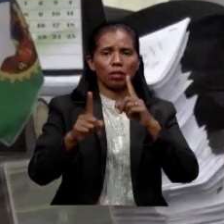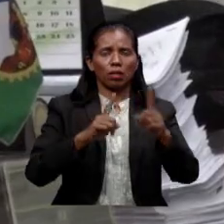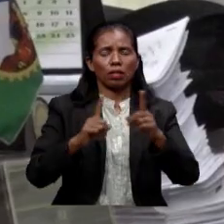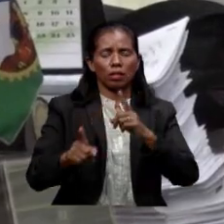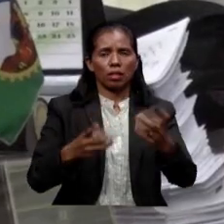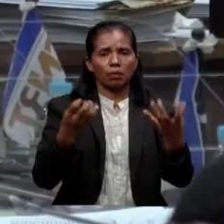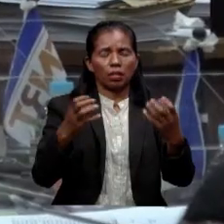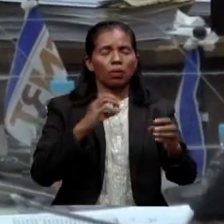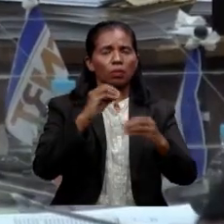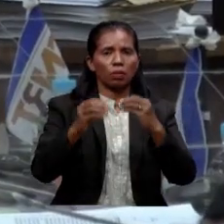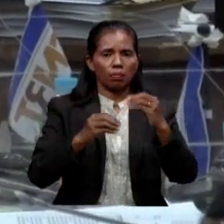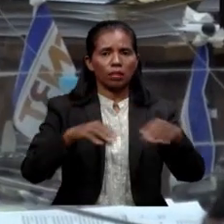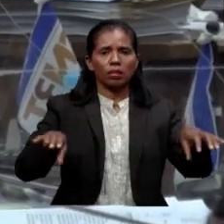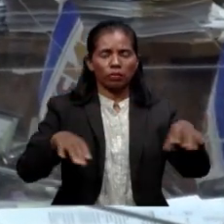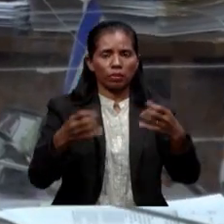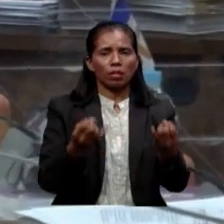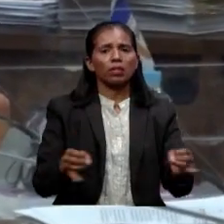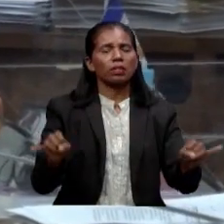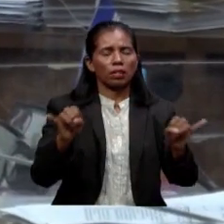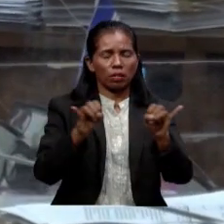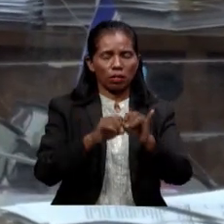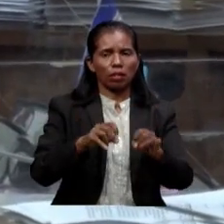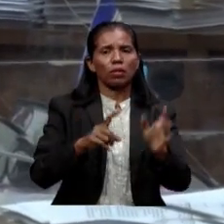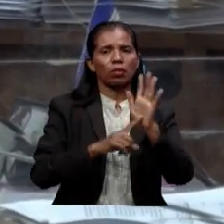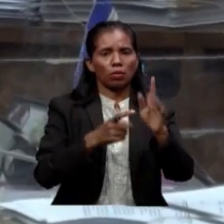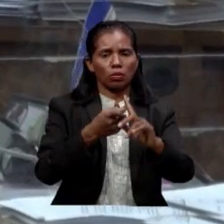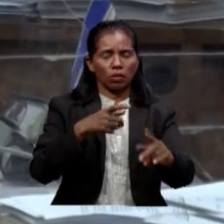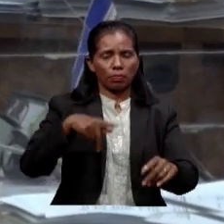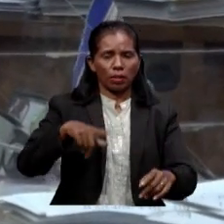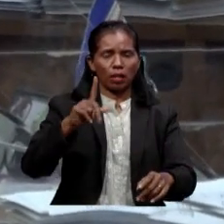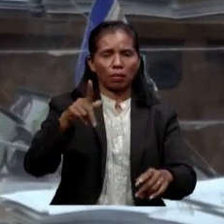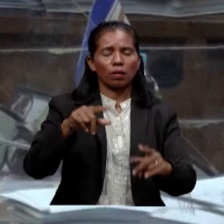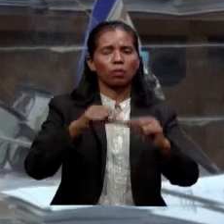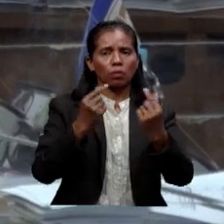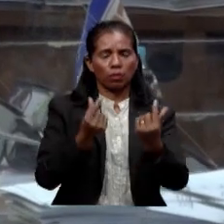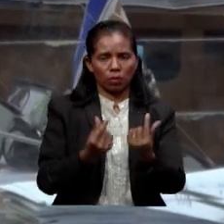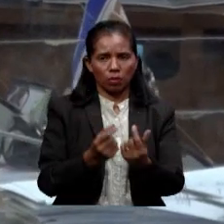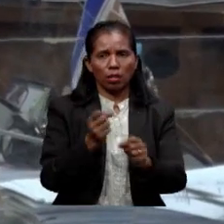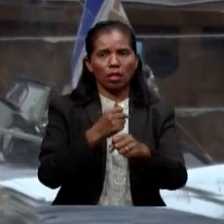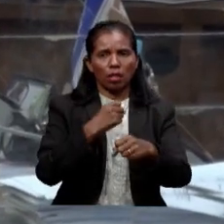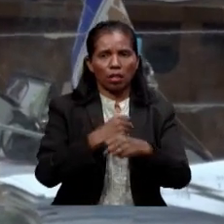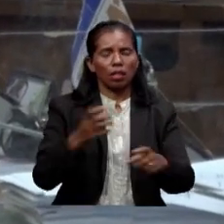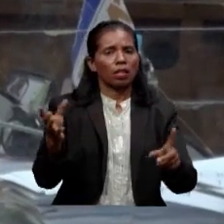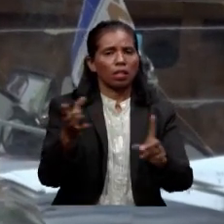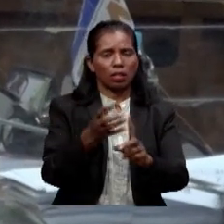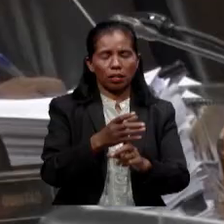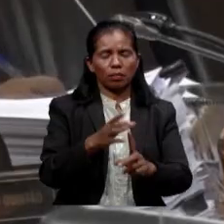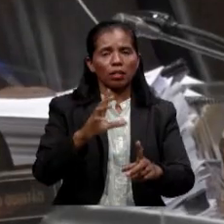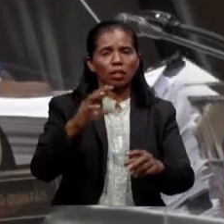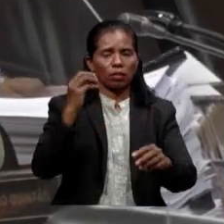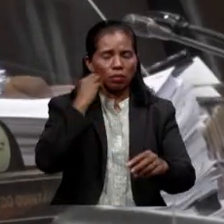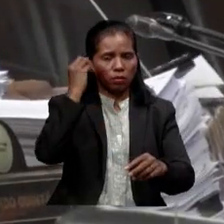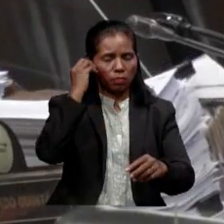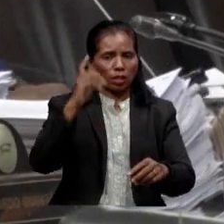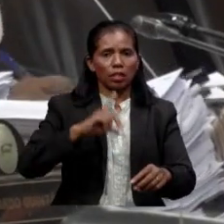Instituição Estado. Questão né, ato russo Bancada PLP, relaciona com a equipa conjunta, neve halo busca ba residência LM e